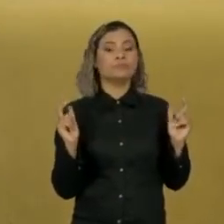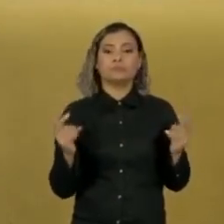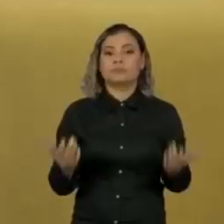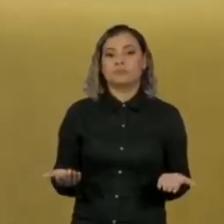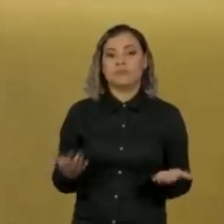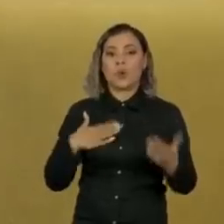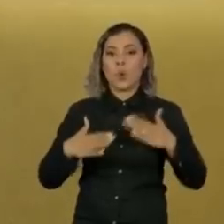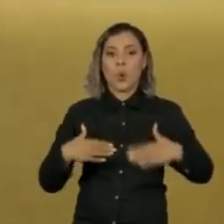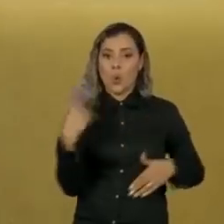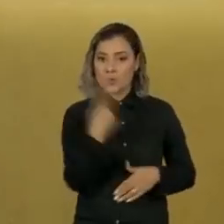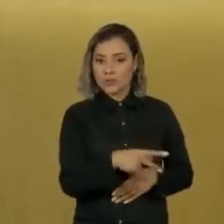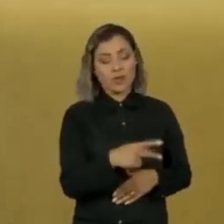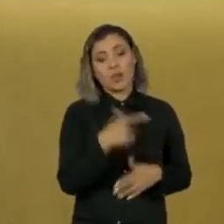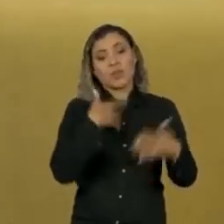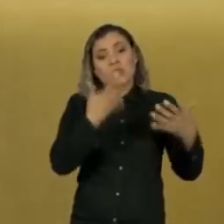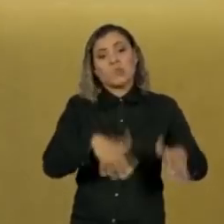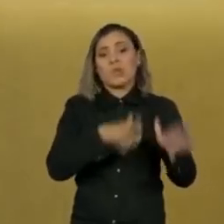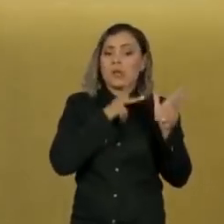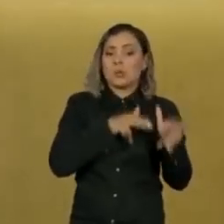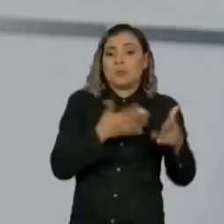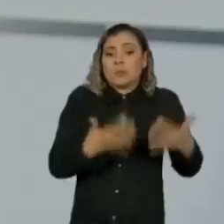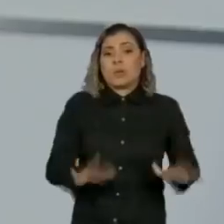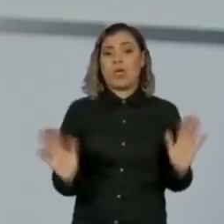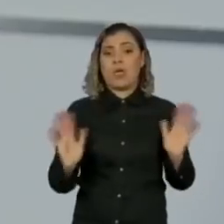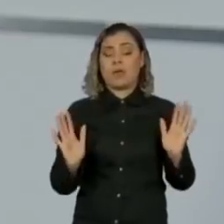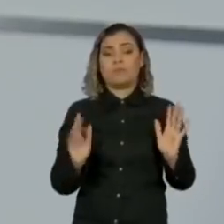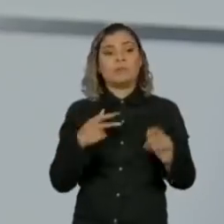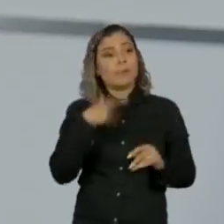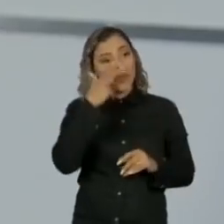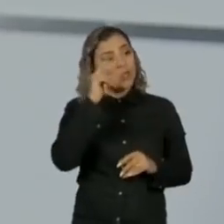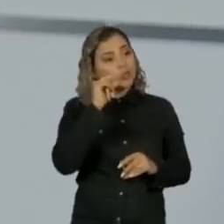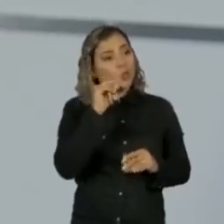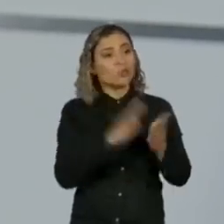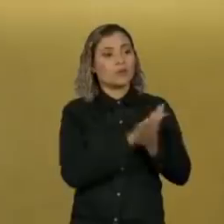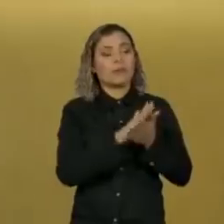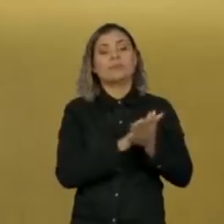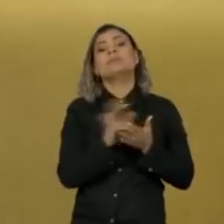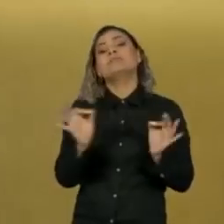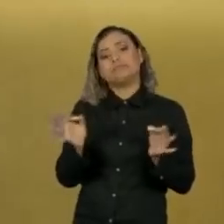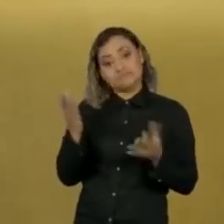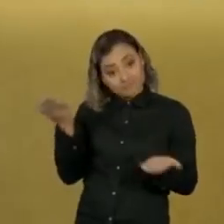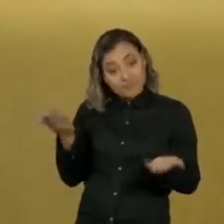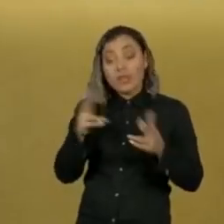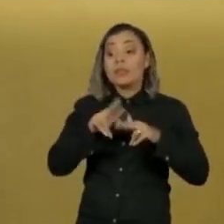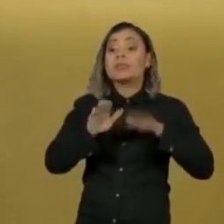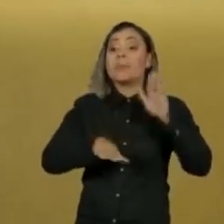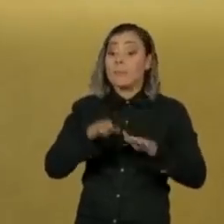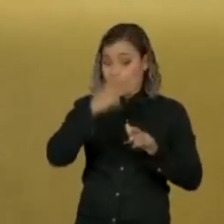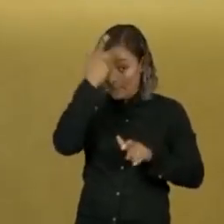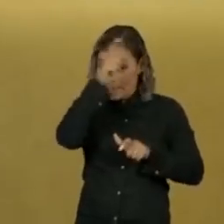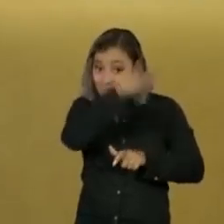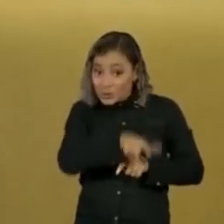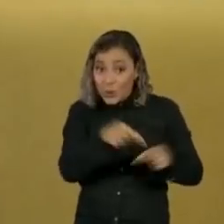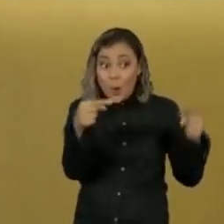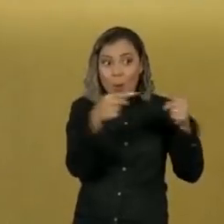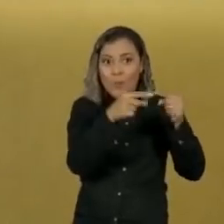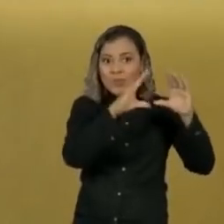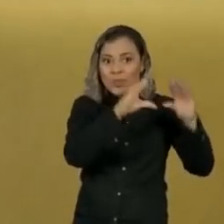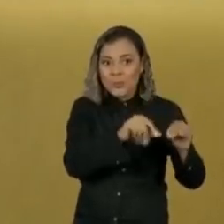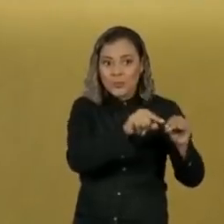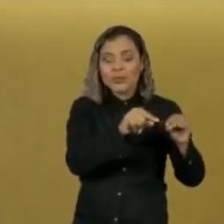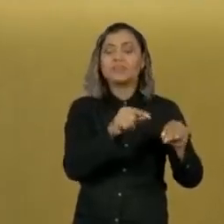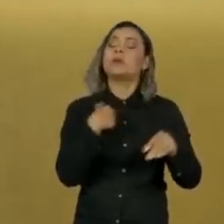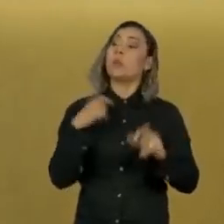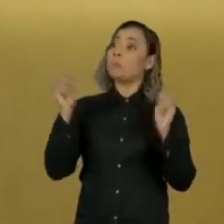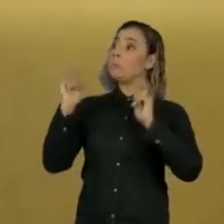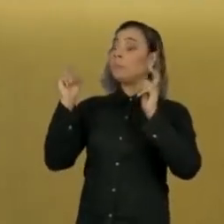o corpo dela entende que ela tem que dormir. Não terá sono de forma alguma. Então, se ela tem que acordar muito cedo, ela ficará um pouco privada